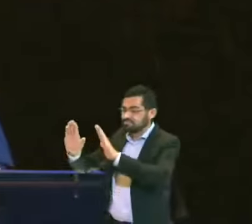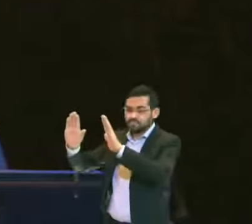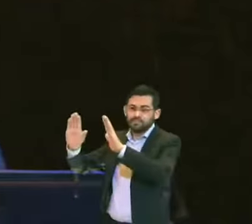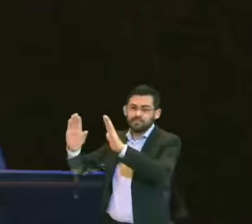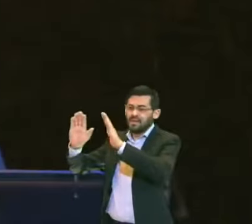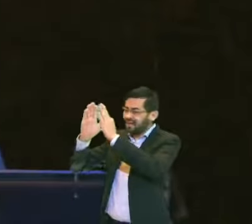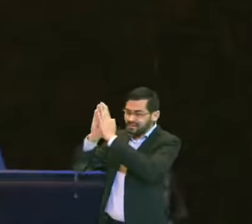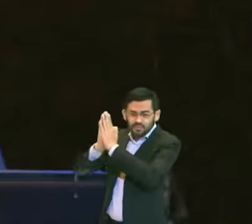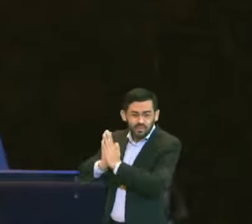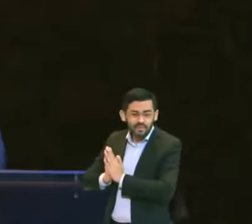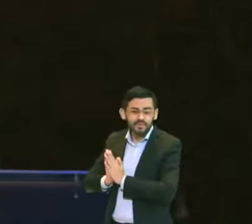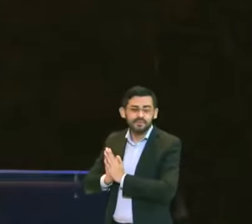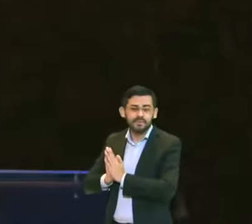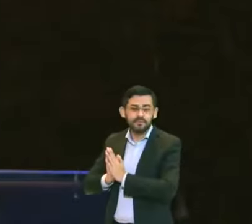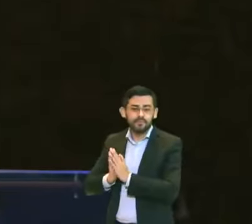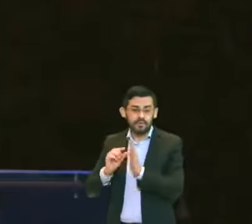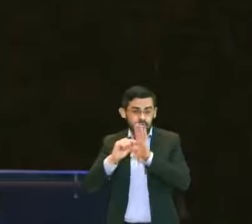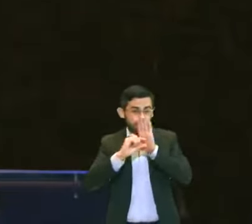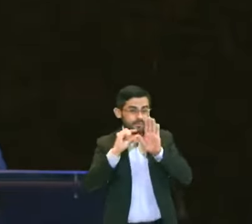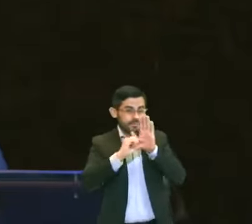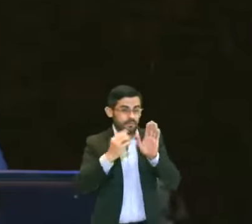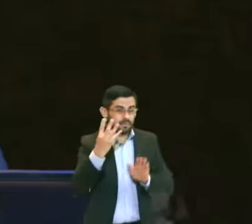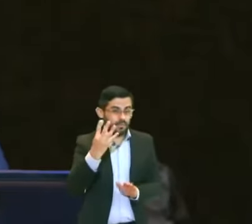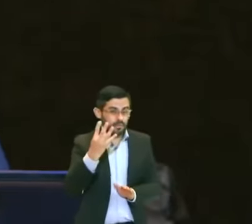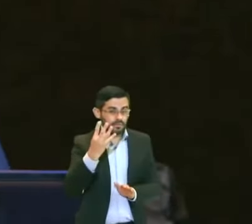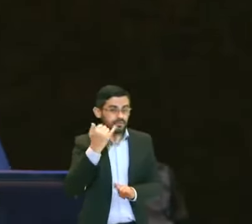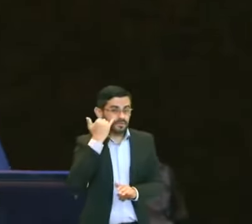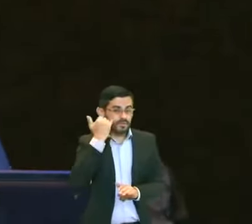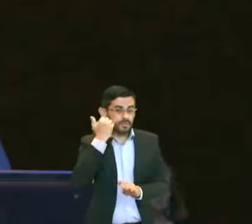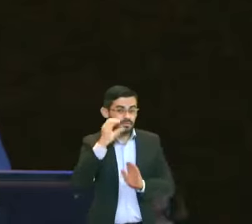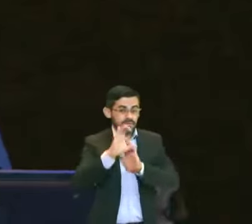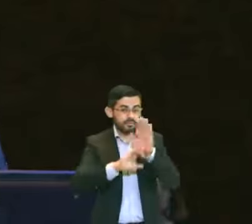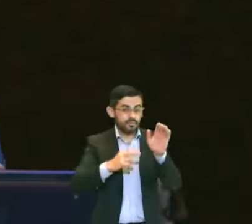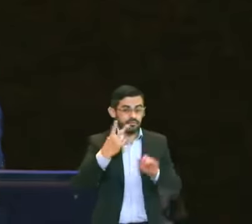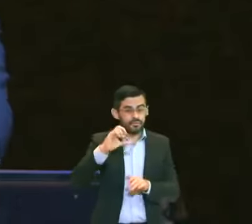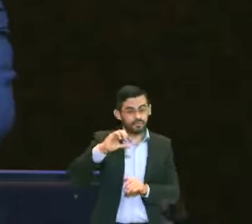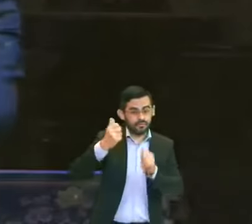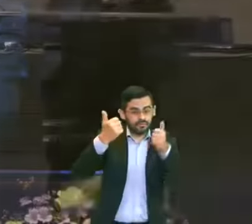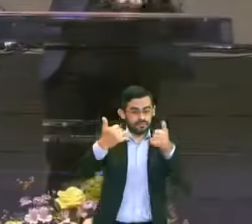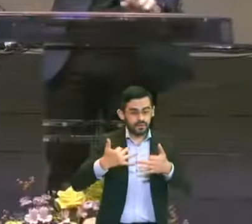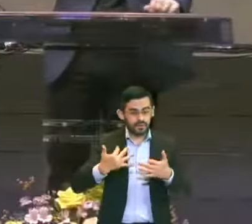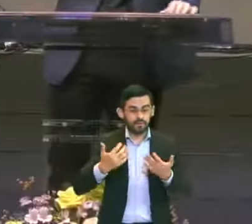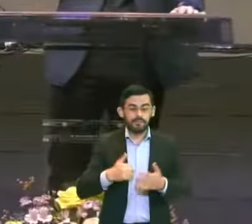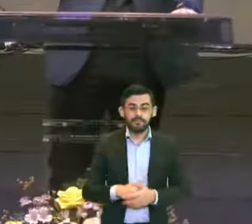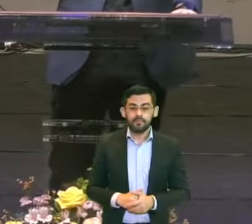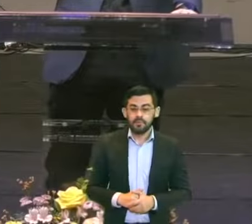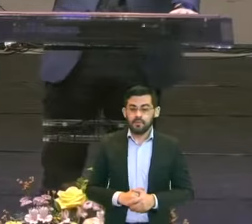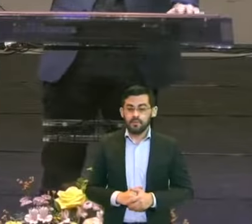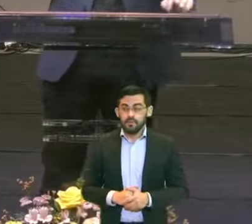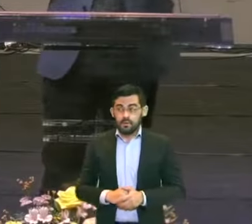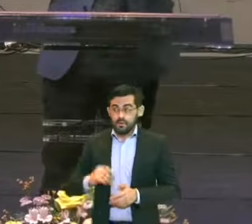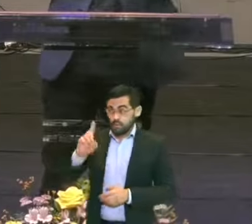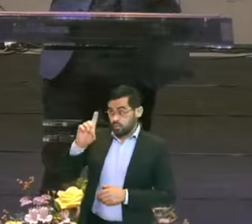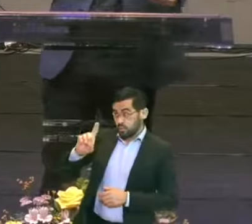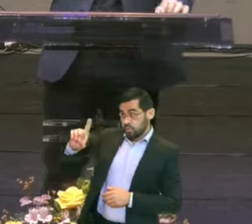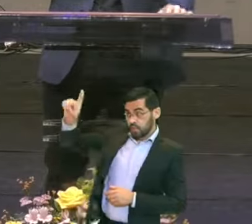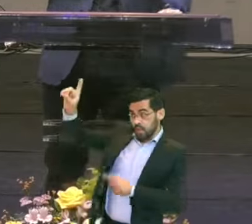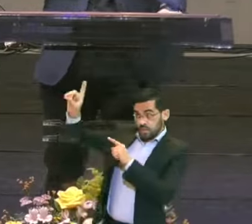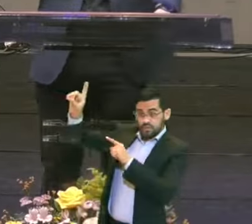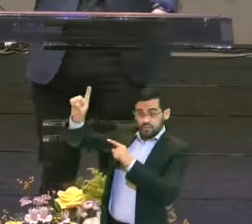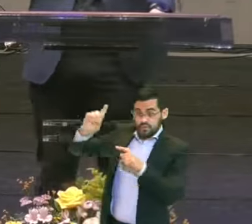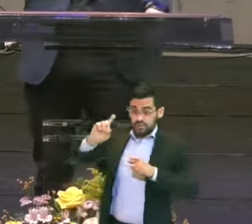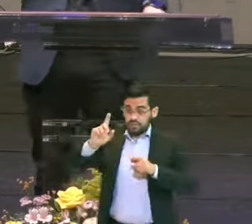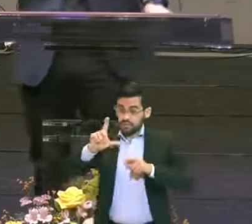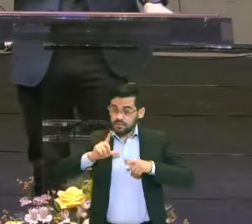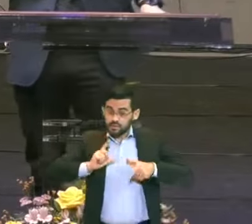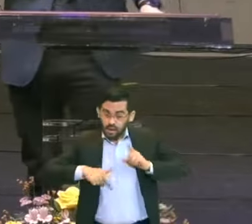Adore. O versículo 4 de Jeremias 29 diz: assim diz o Senhor dos exércitos, o Deus de Israel,